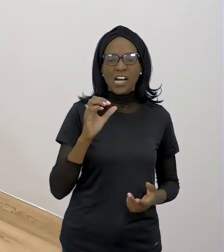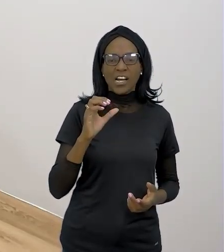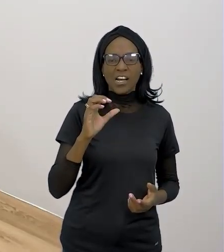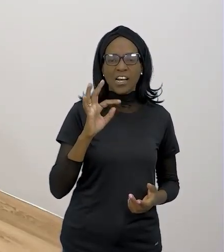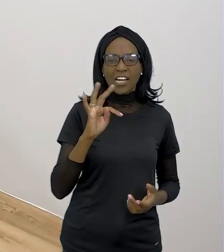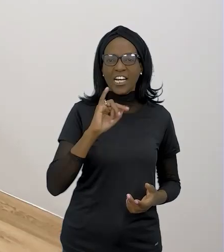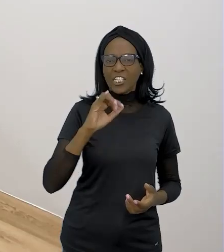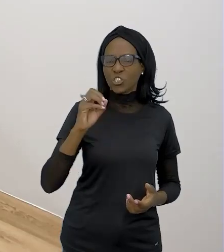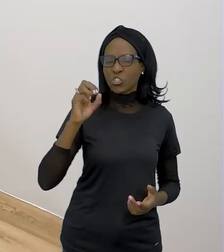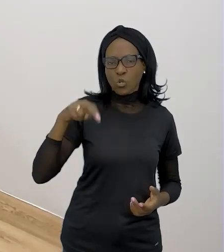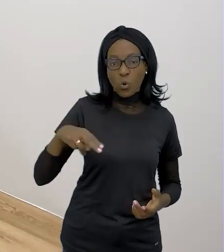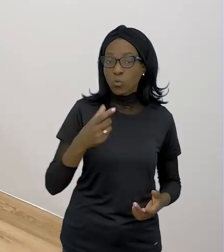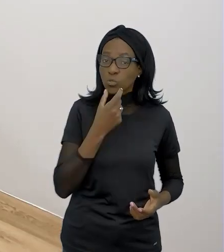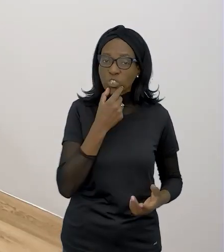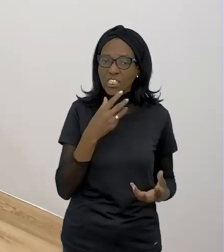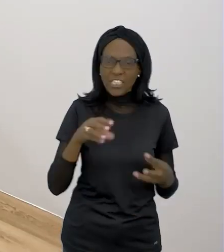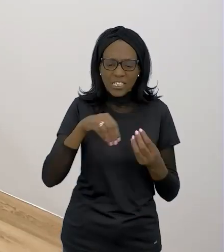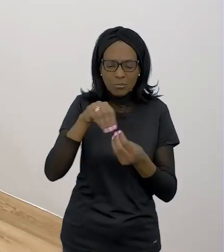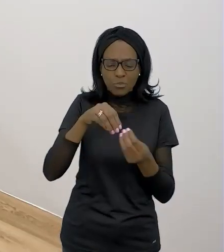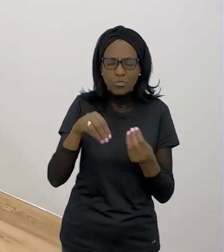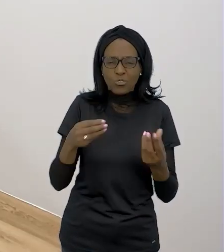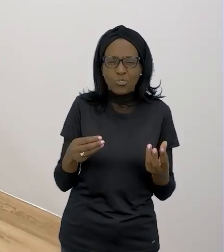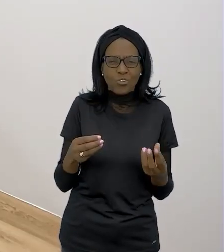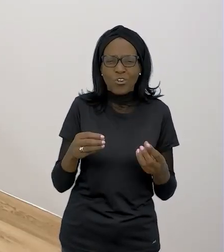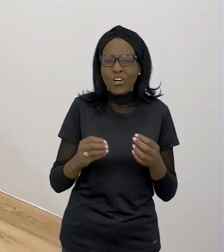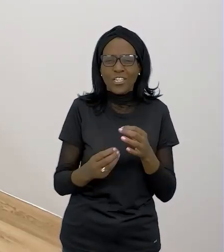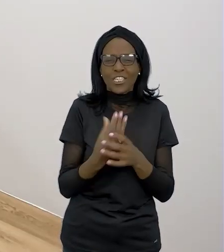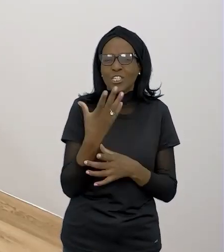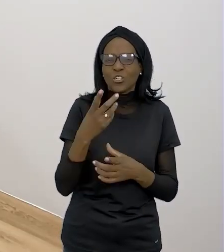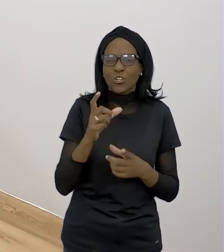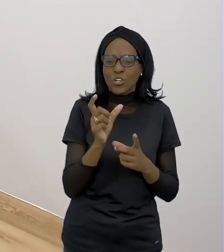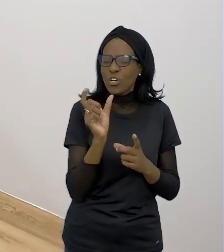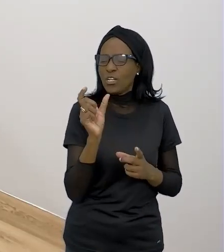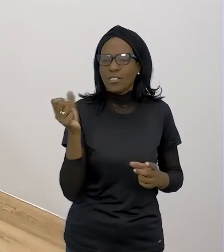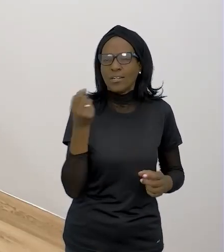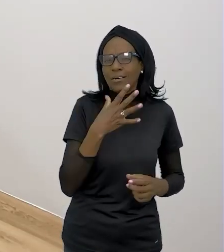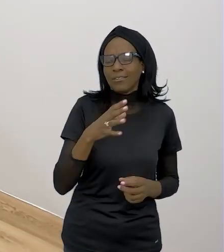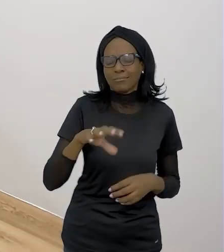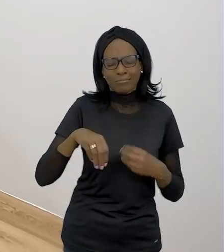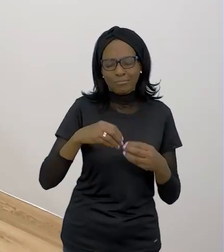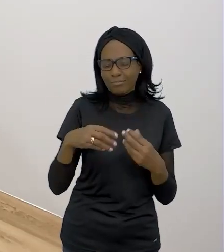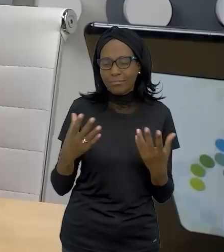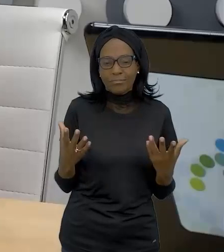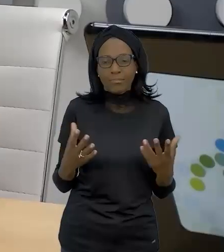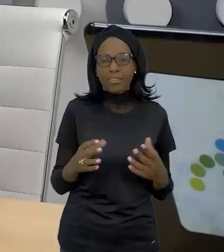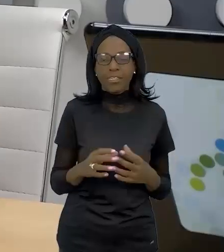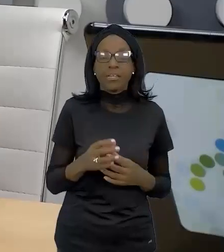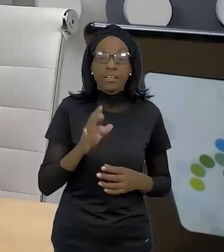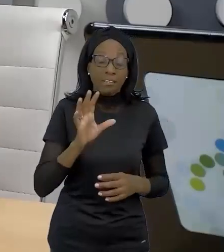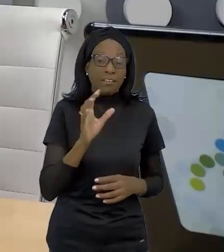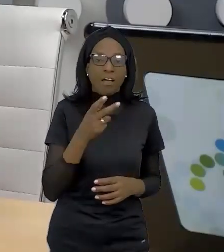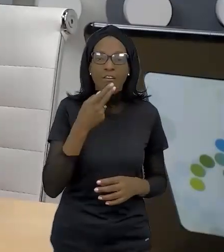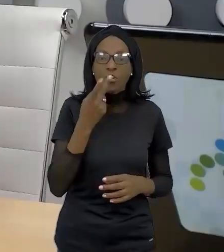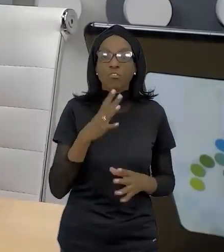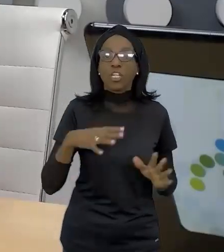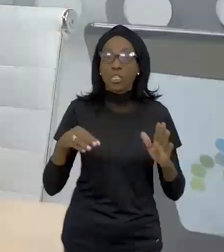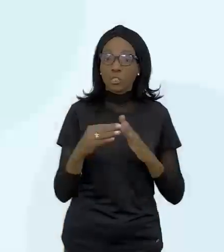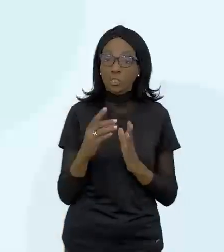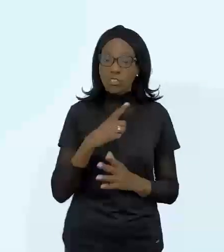né? Gamificação... Vale tudo, projetos, né, pessoal? Então vamos lá, agora eu vou falar todas que existem. Então tem